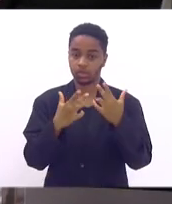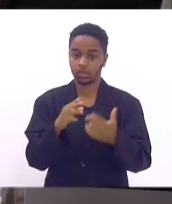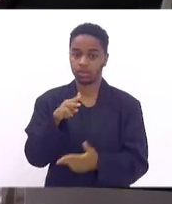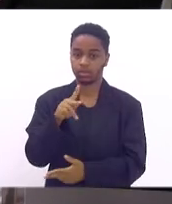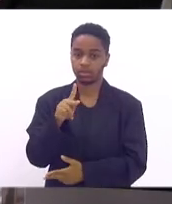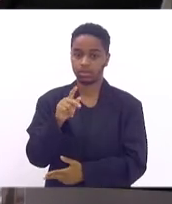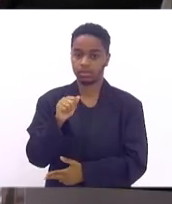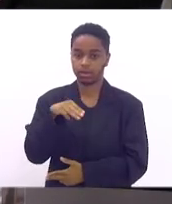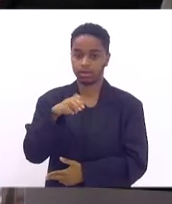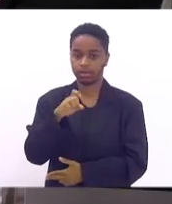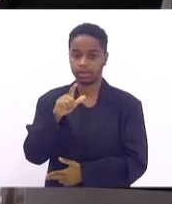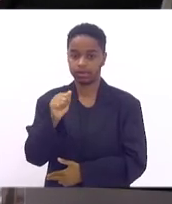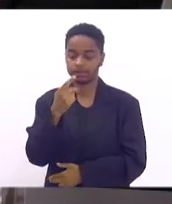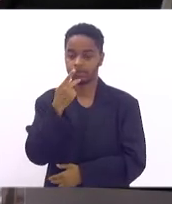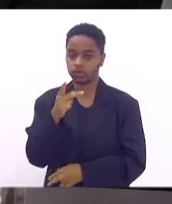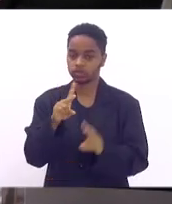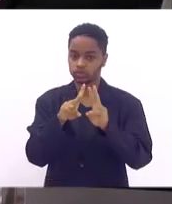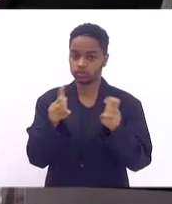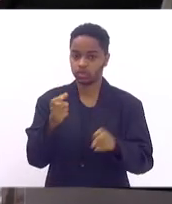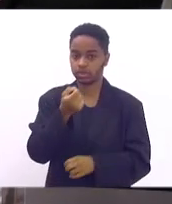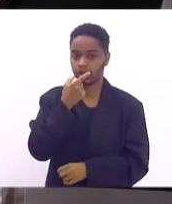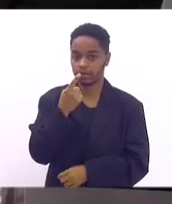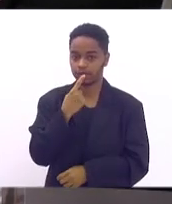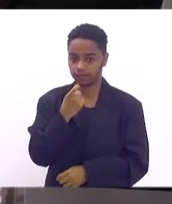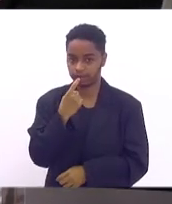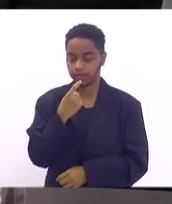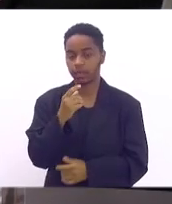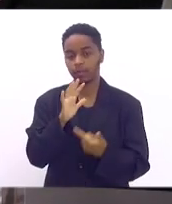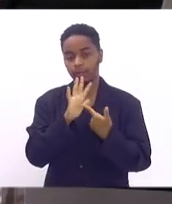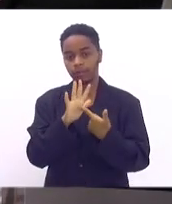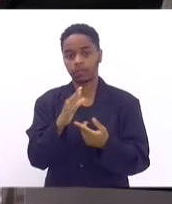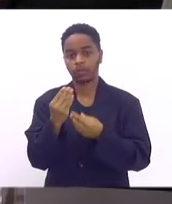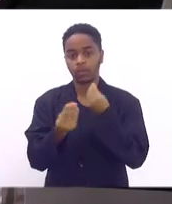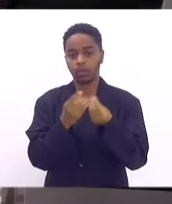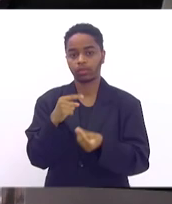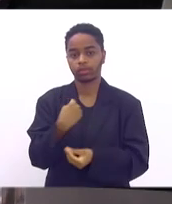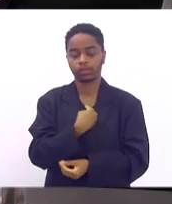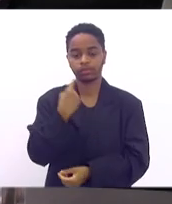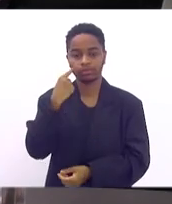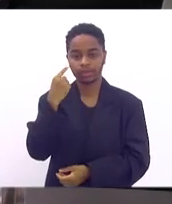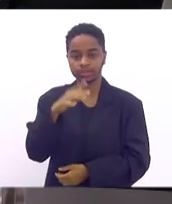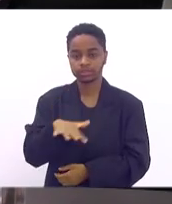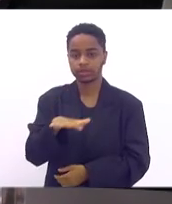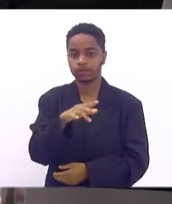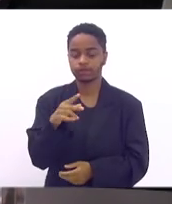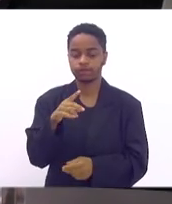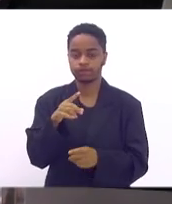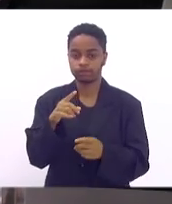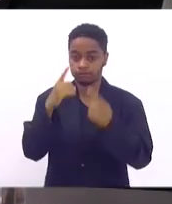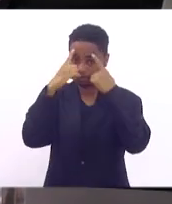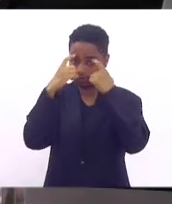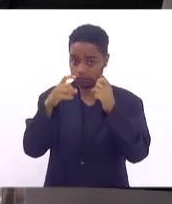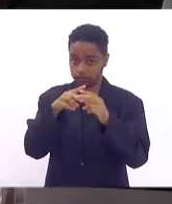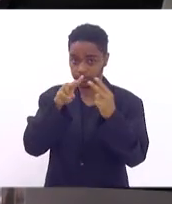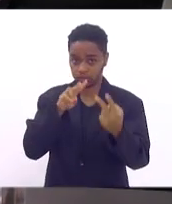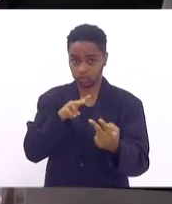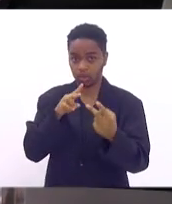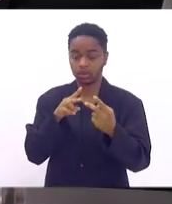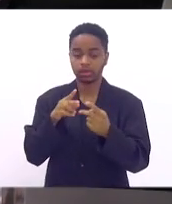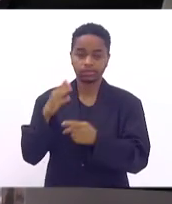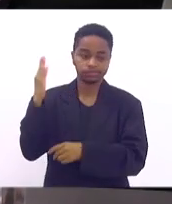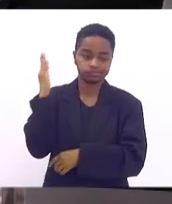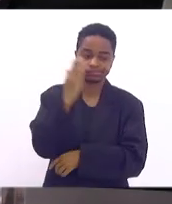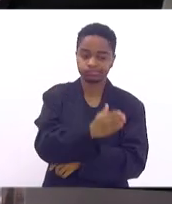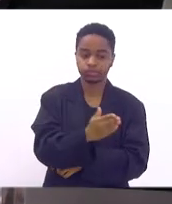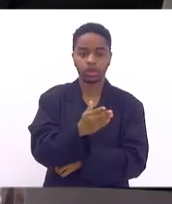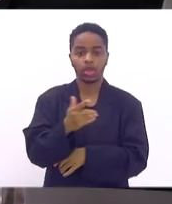Red Pill, e aí traz mais um ponto para a gente pensar na violência cibernética contra a mulher, quando ela é feita diretamente ao ataque de uma mulher e